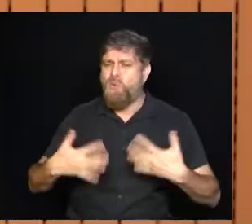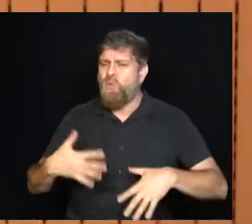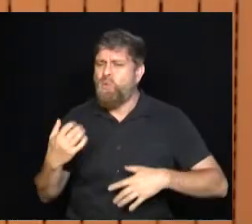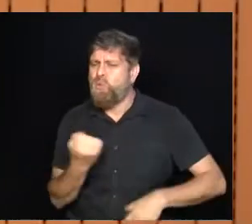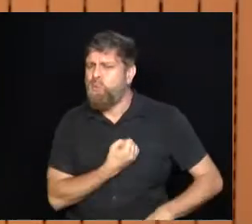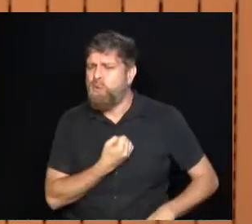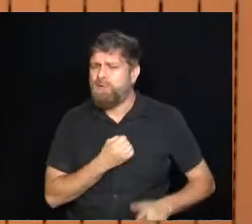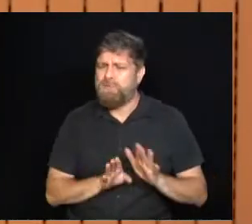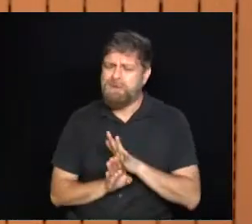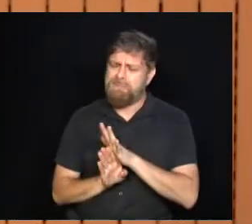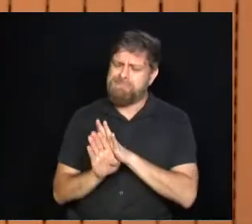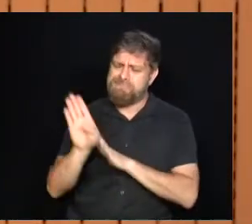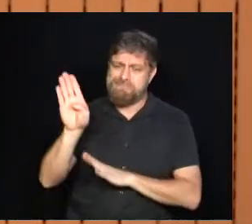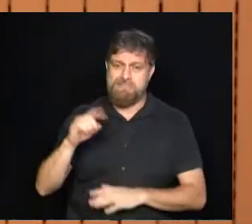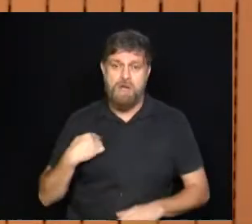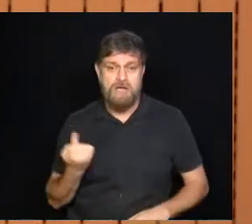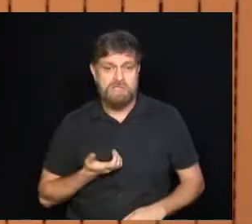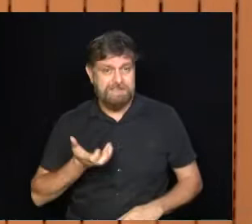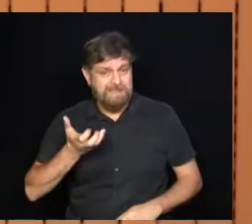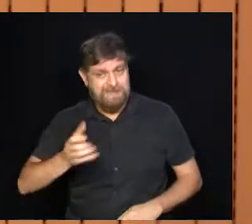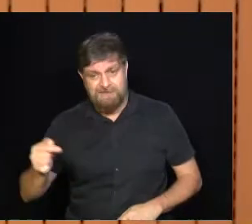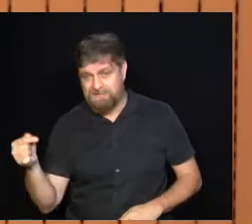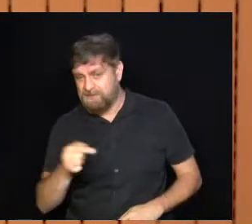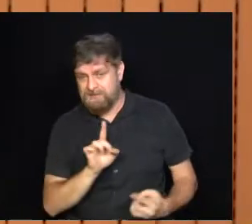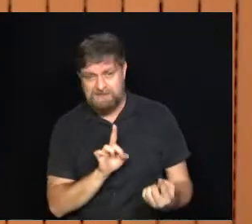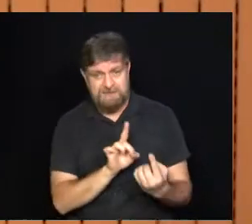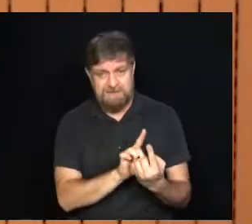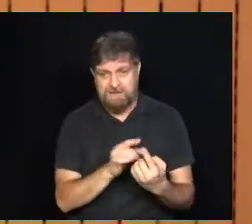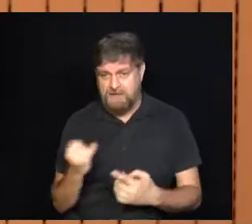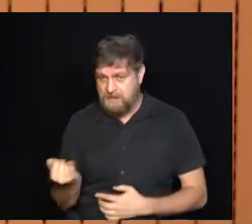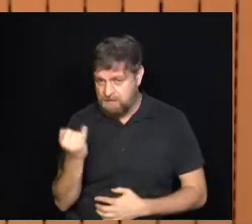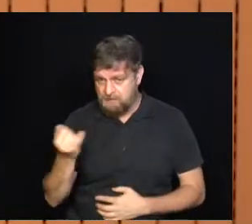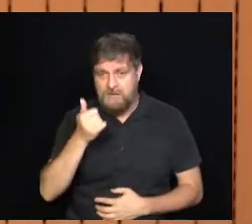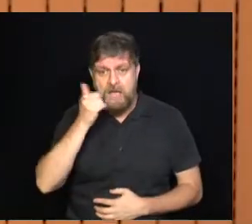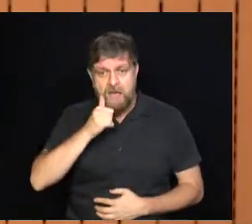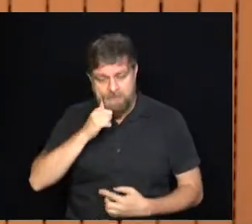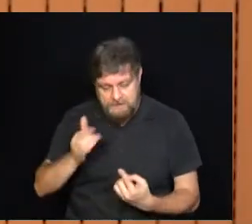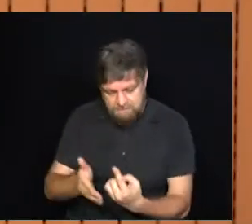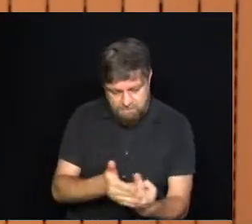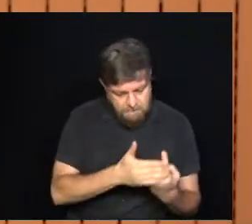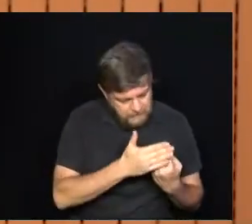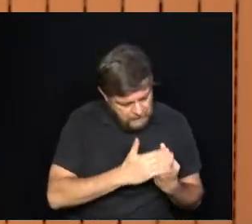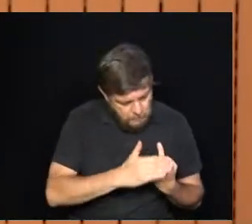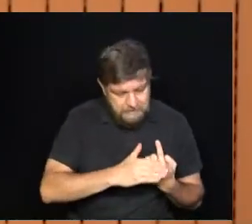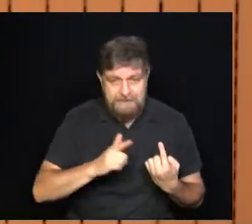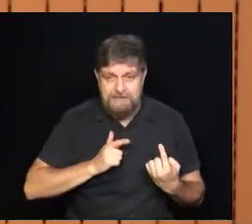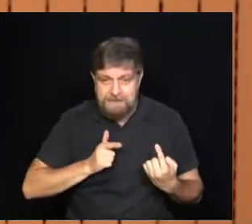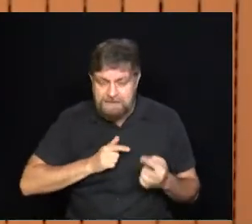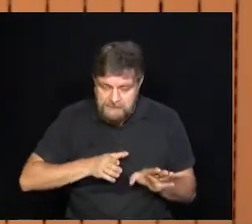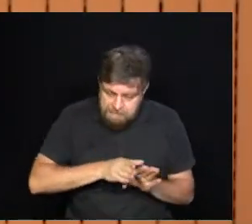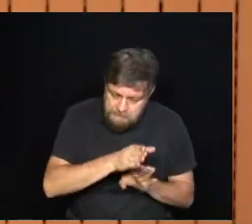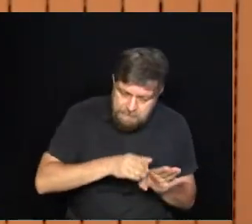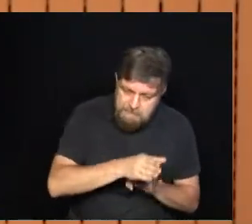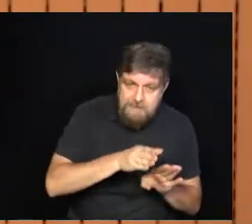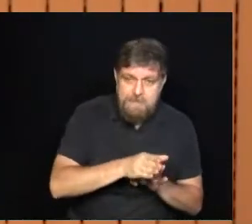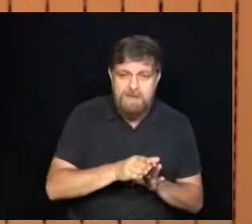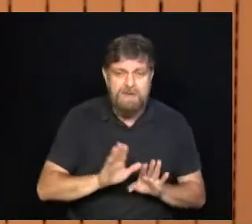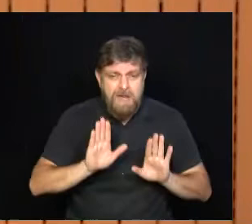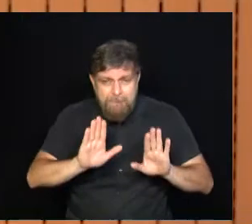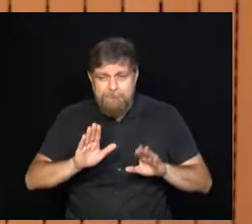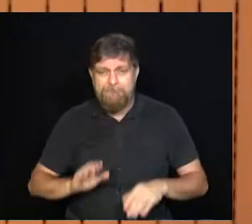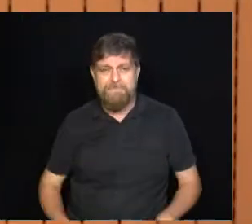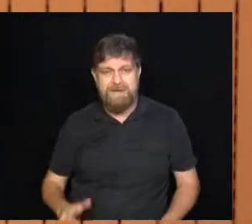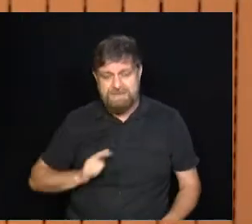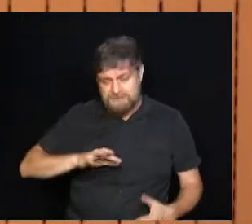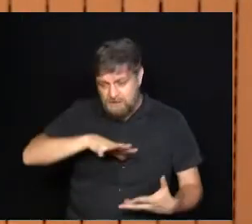coisa. Queríamos não ter tido esses atendimentos. É importante dizer que essa mulher foi acolhida, que essa mulher recebeu os encaminhamentos, mas, no mundo ideal, isso